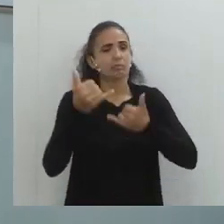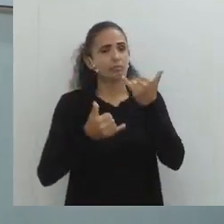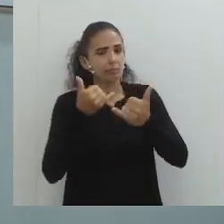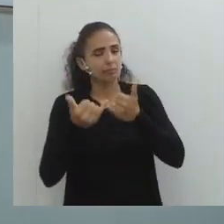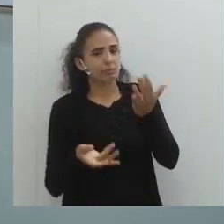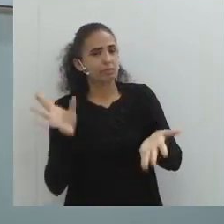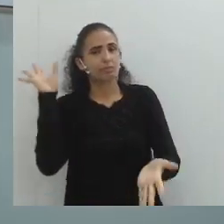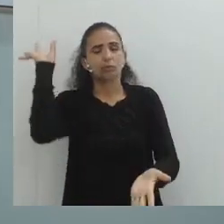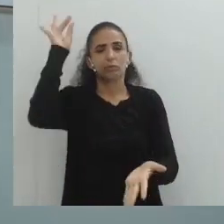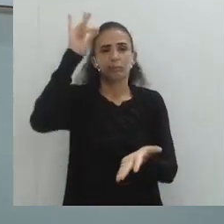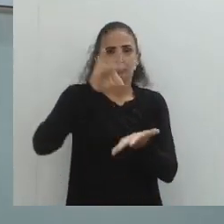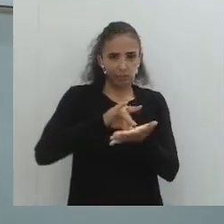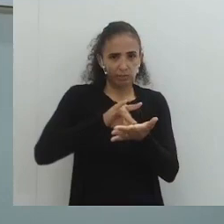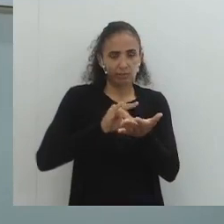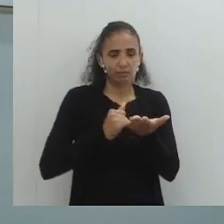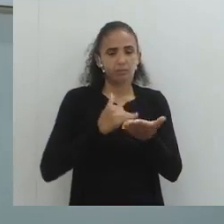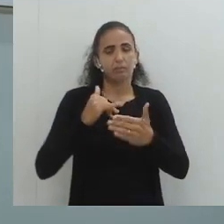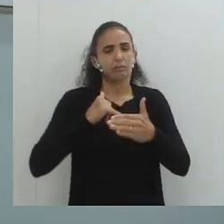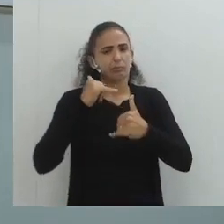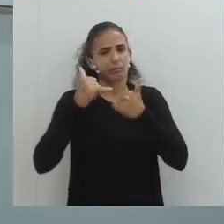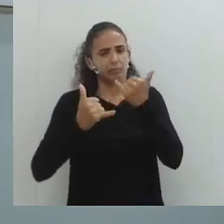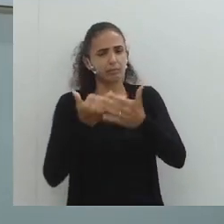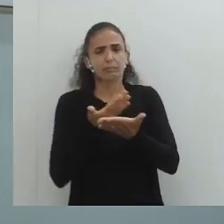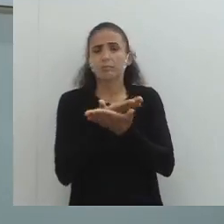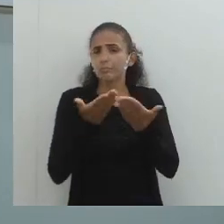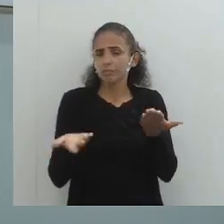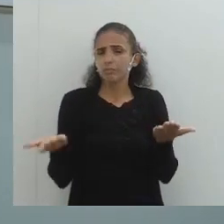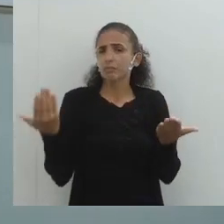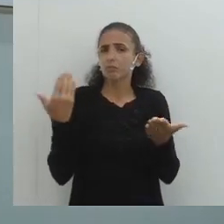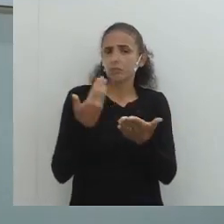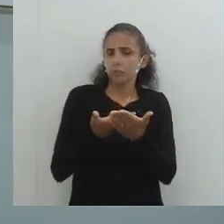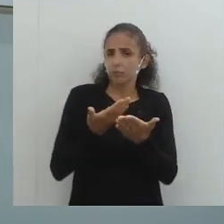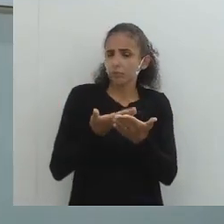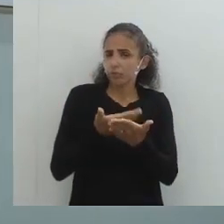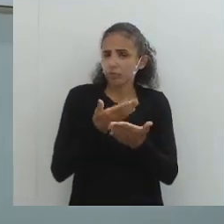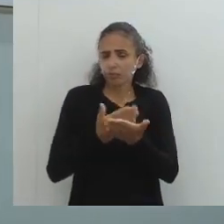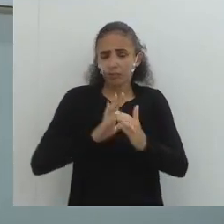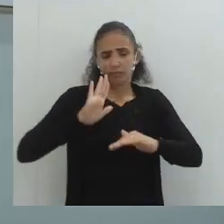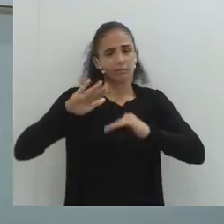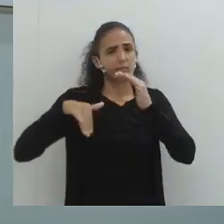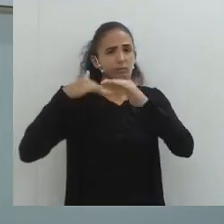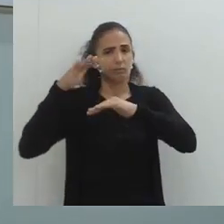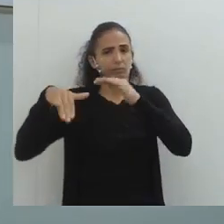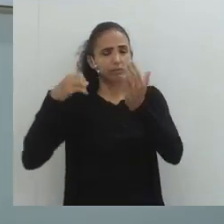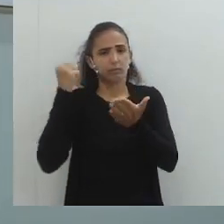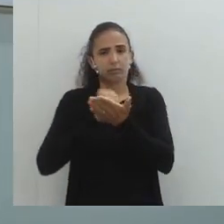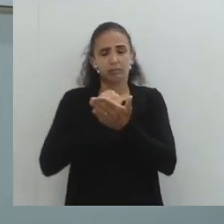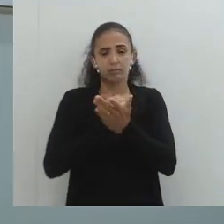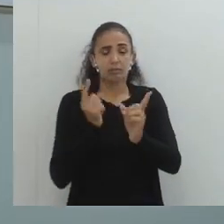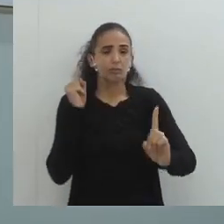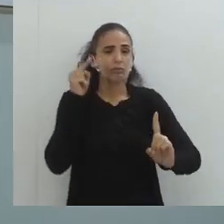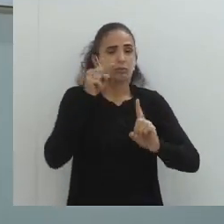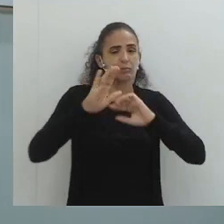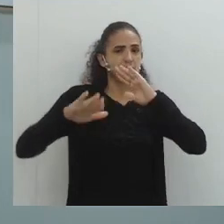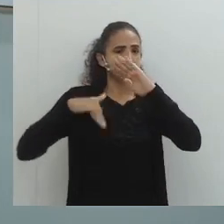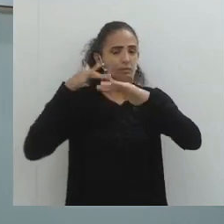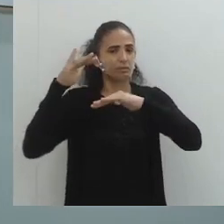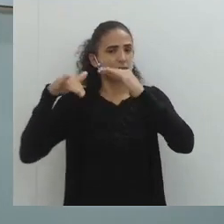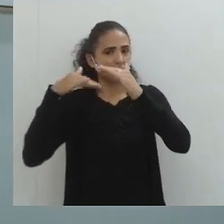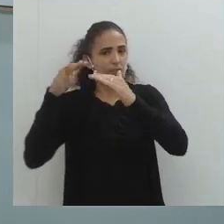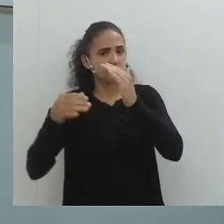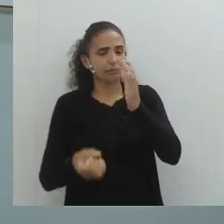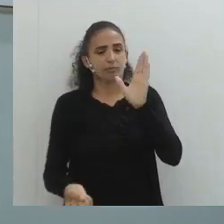realidade, jogo para modificar o presente, mas ao mesmo tempo o jogo como um processo simbólico, figurativo